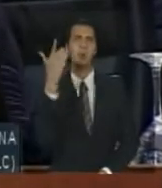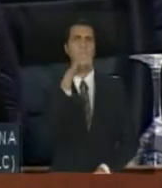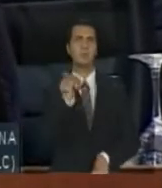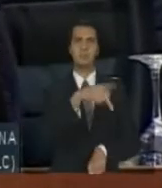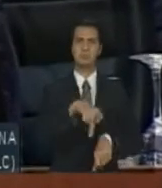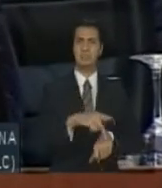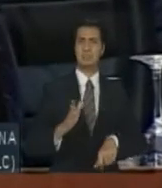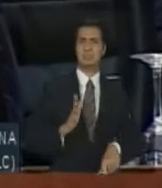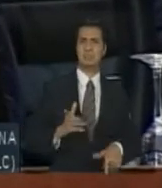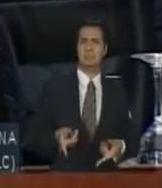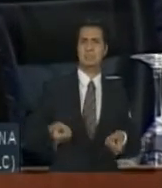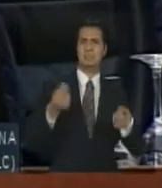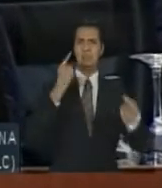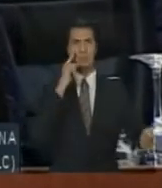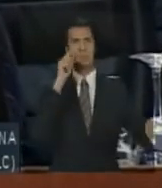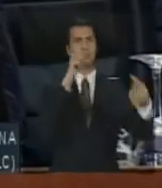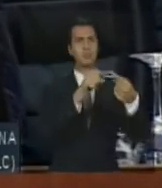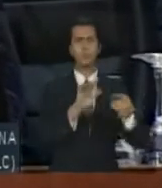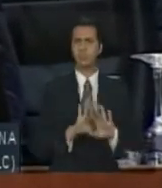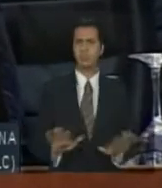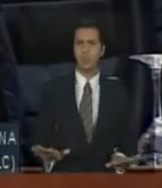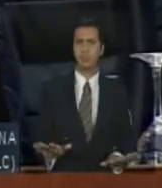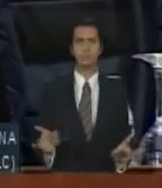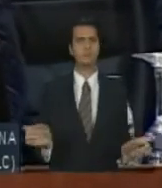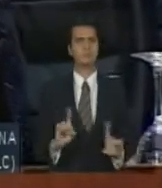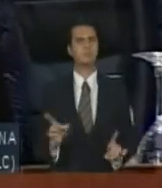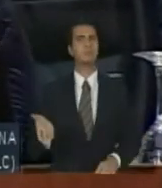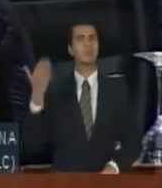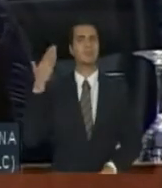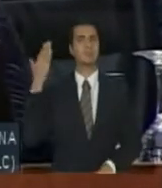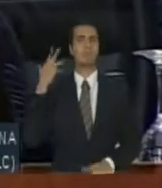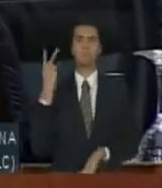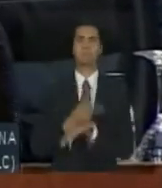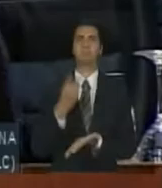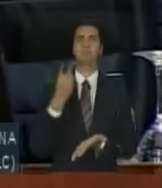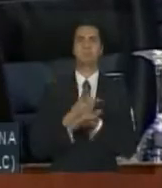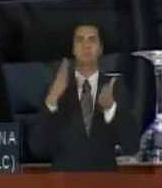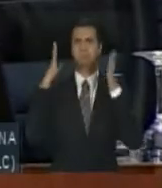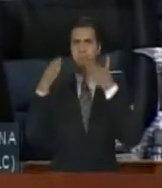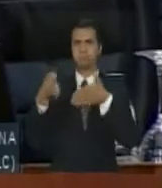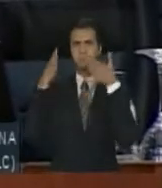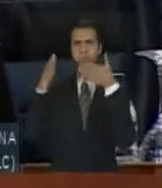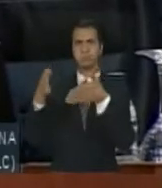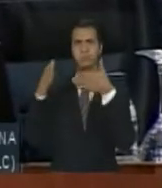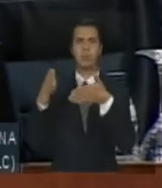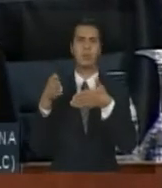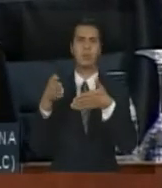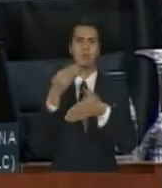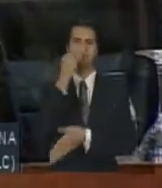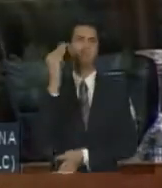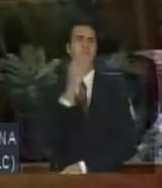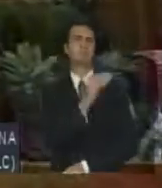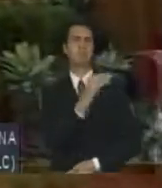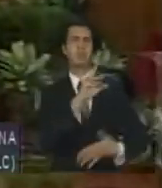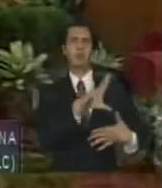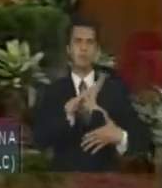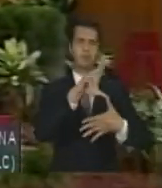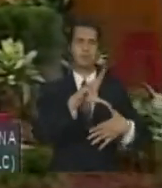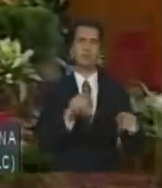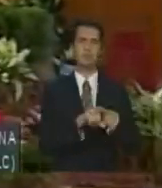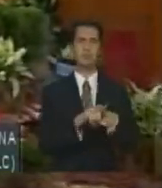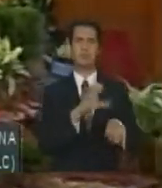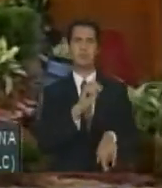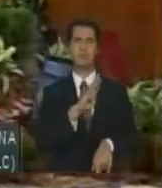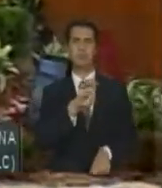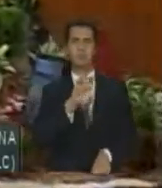como fizemos por séculos e séculos, não olhando nem para a América Latina, nem para o Caribe, nem tampouco para a